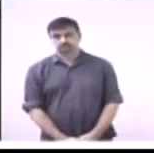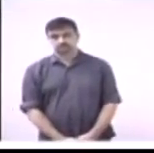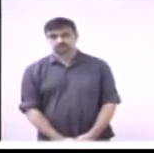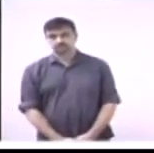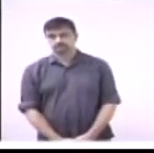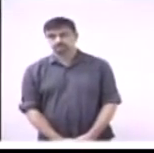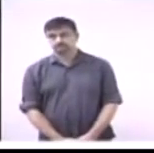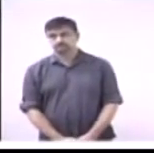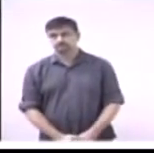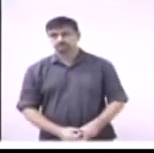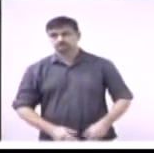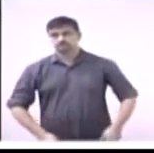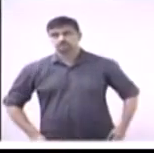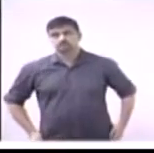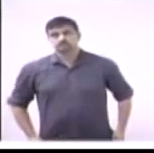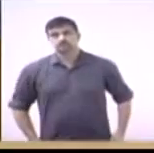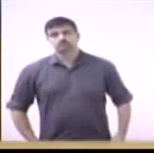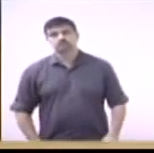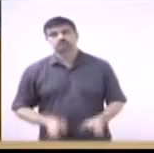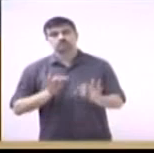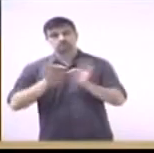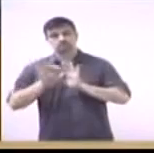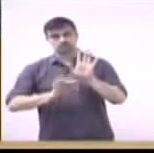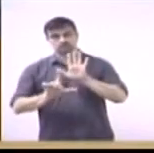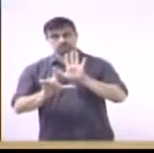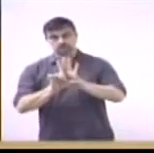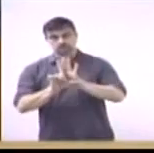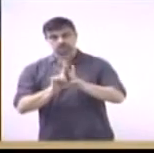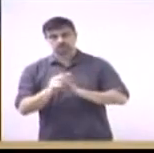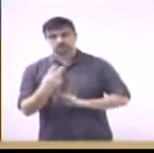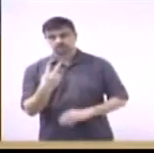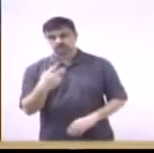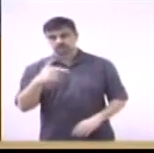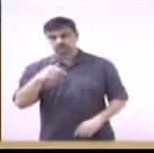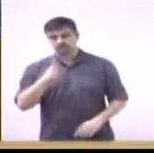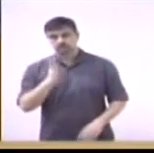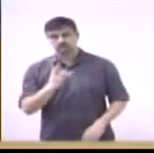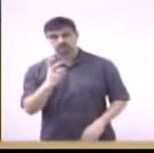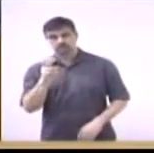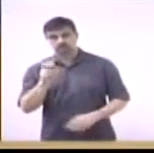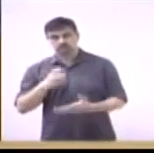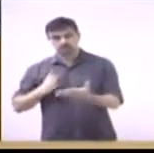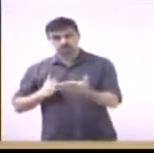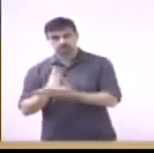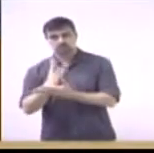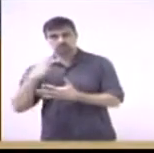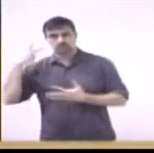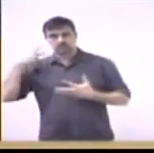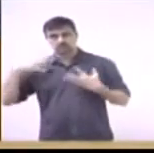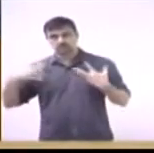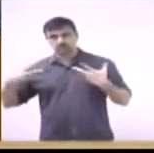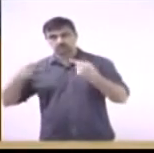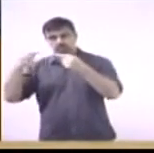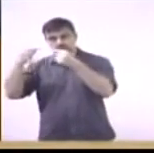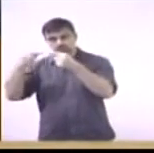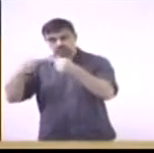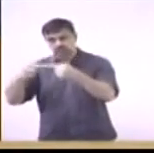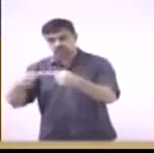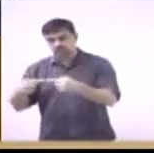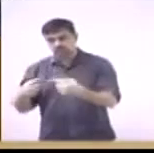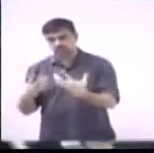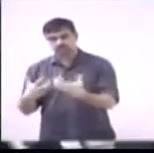Ok, vereador. Projeto de lei número 27/15 foi aprovado por unanimidade.